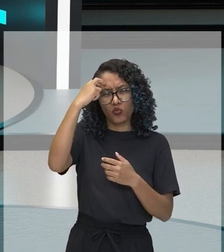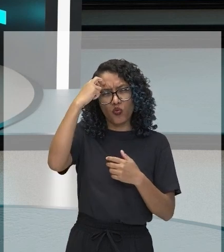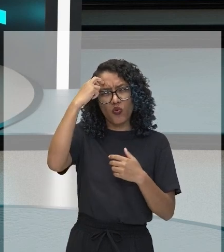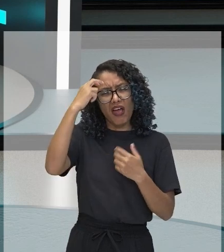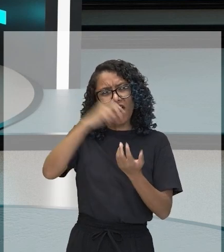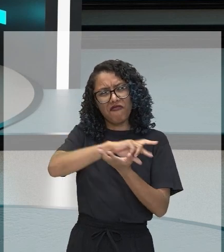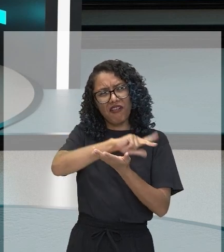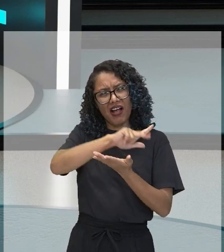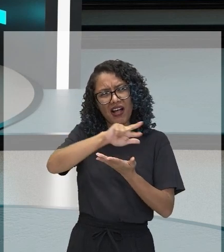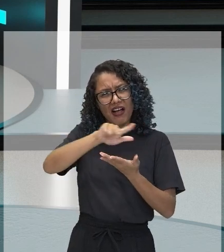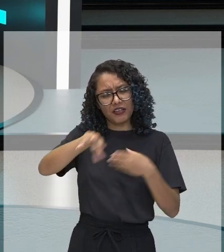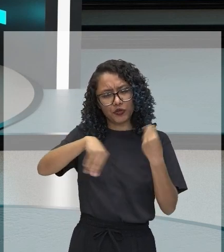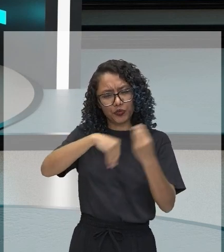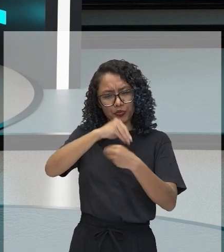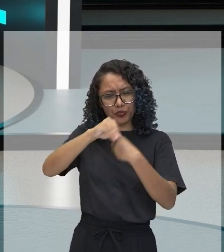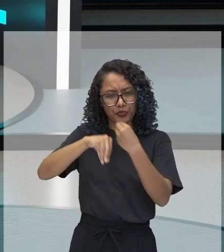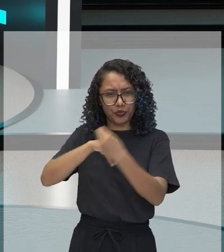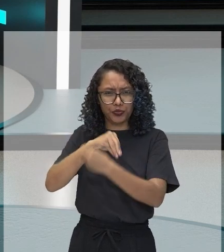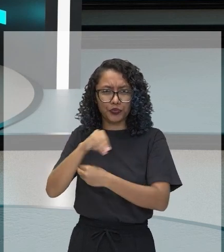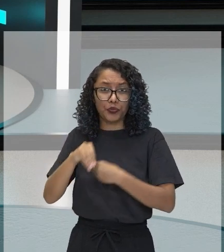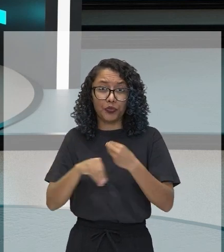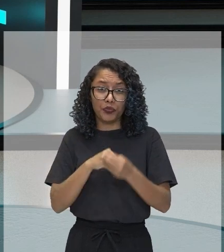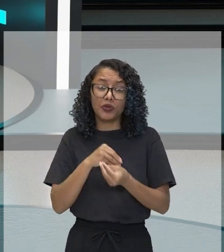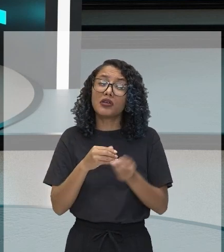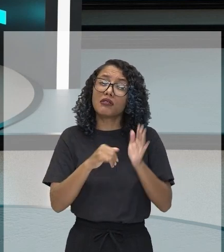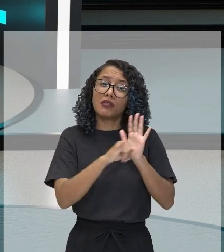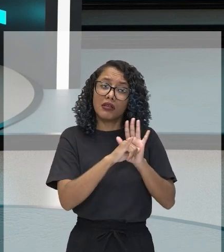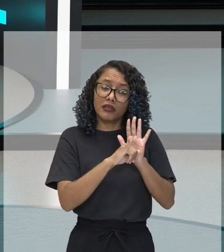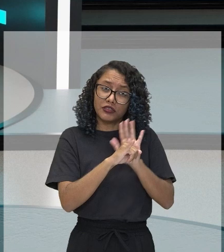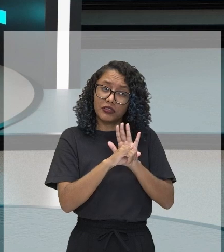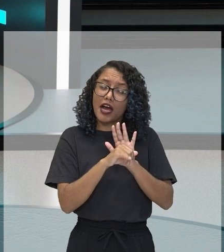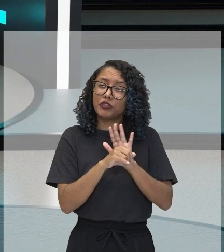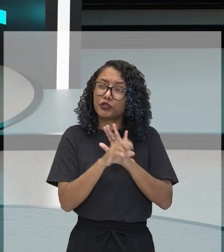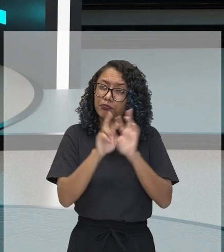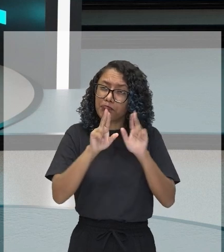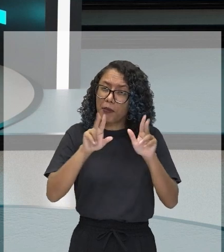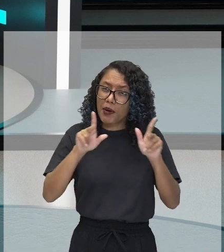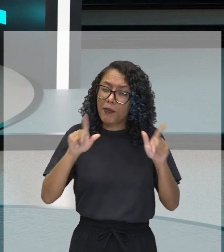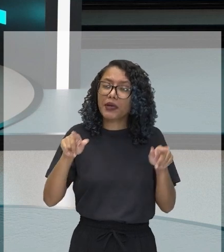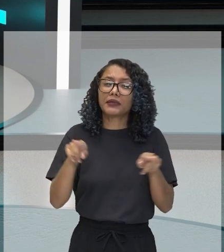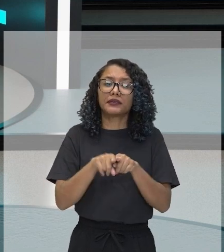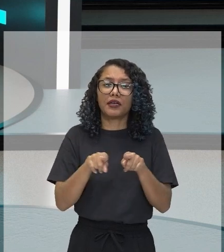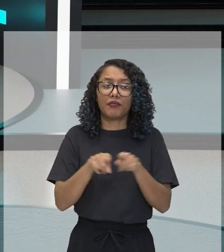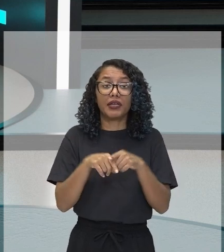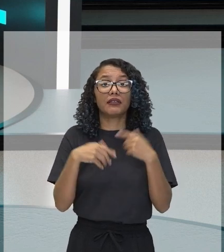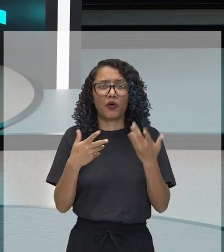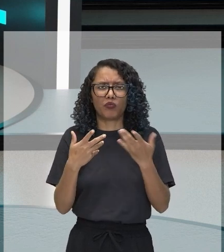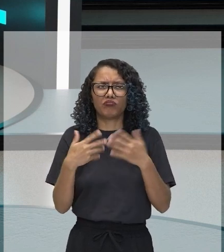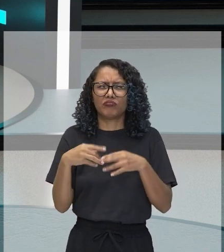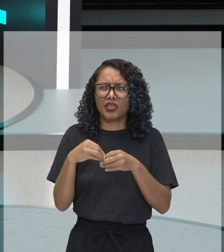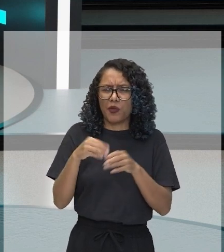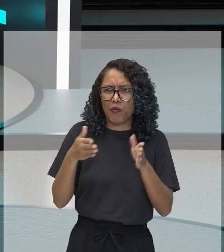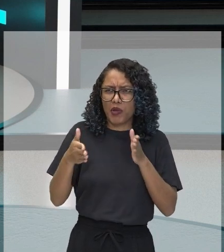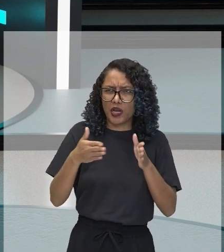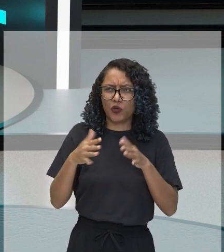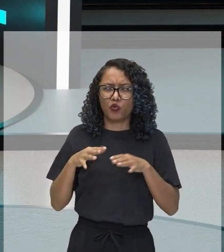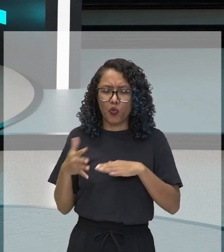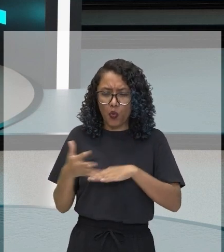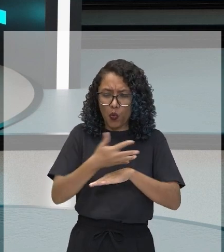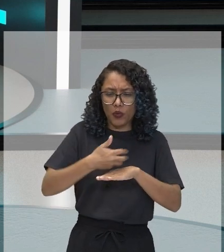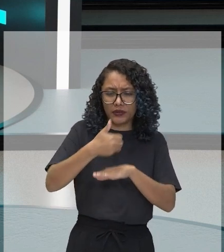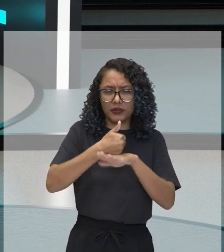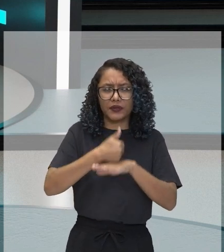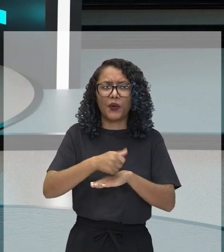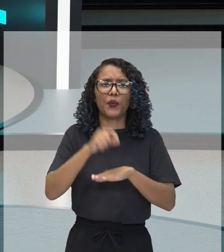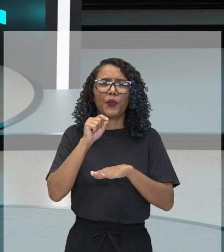com identidades diferentes. Com o processo de colonização, buscou-se,